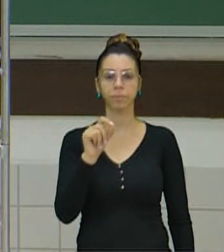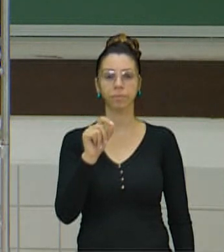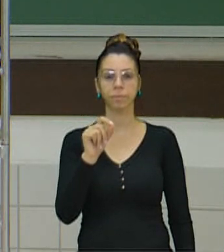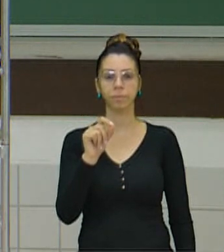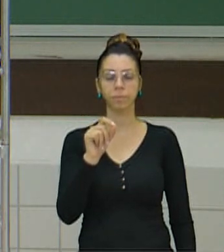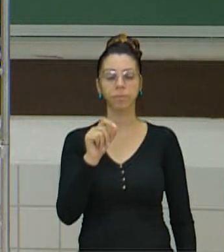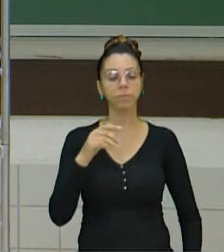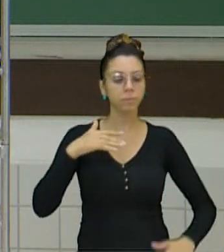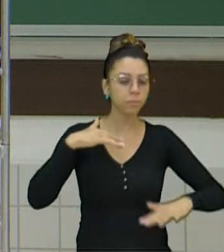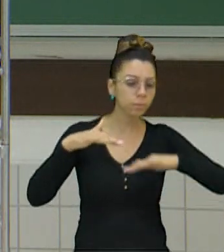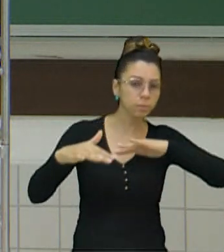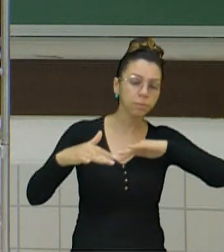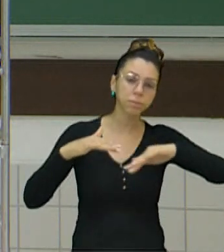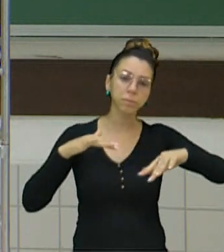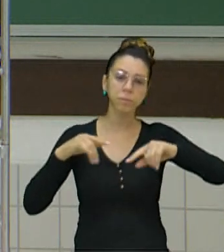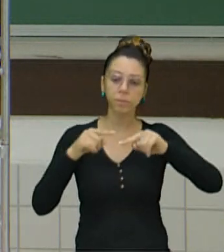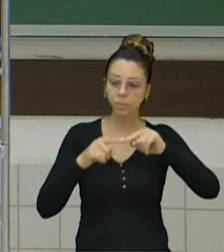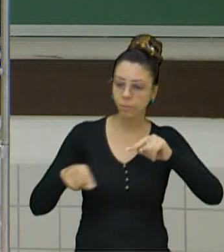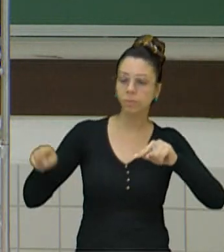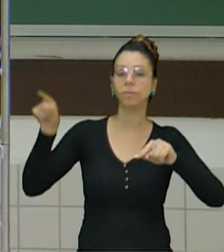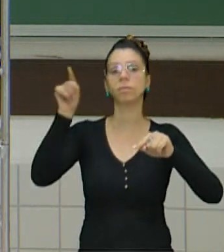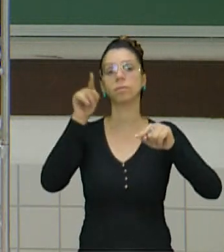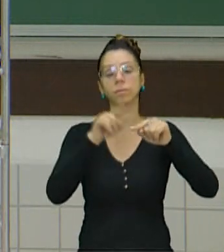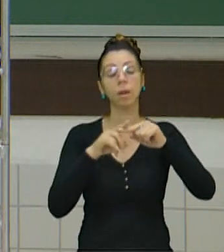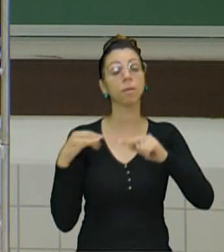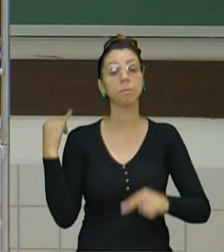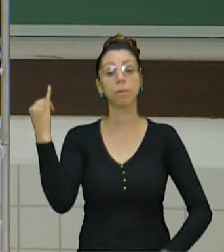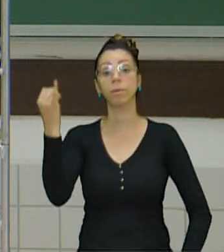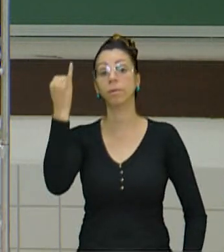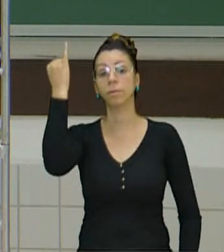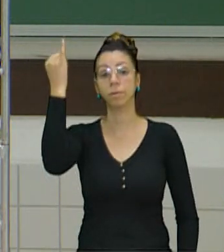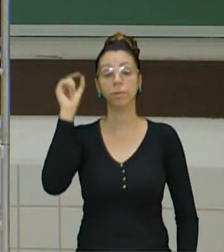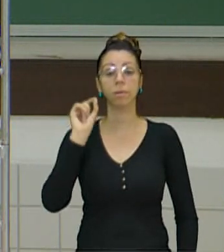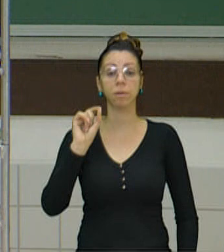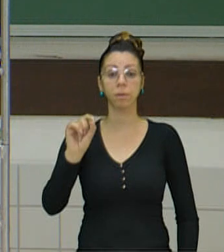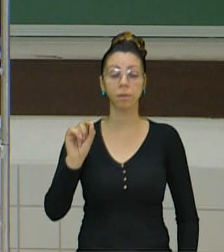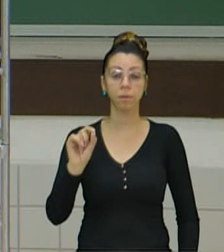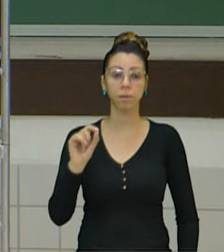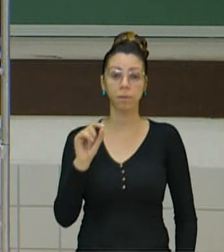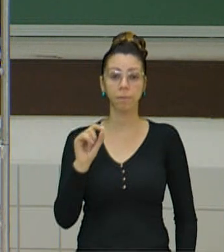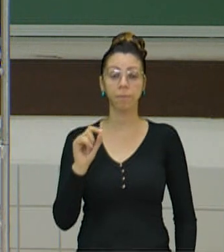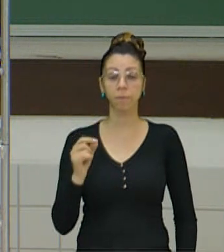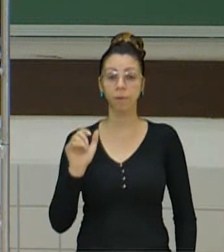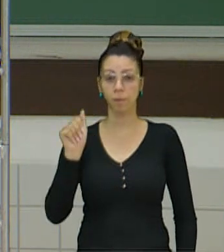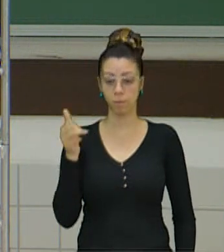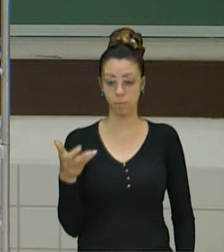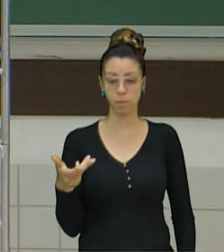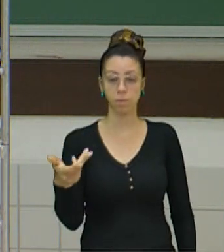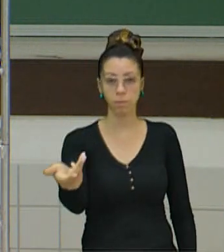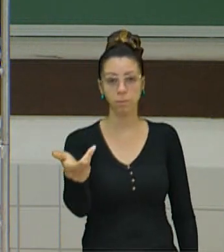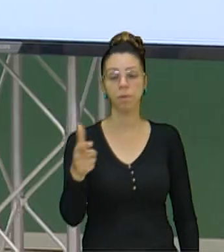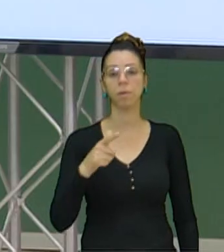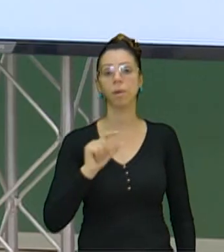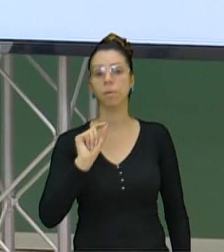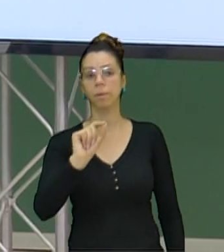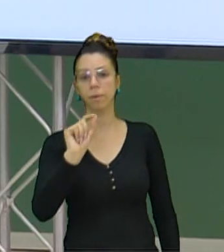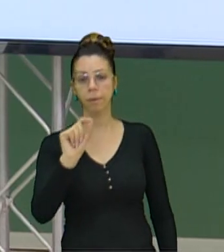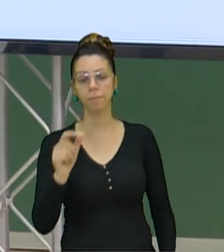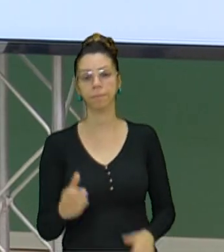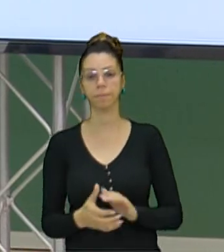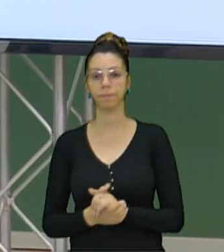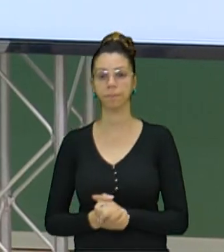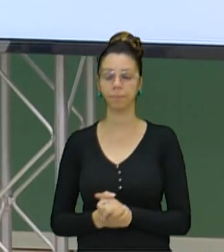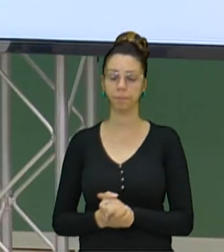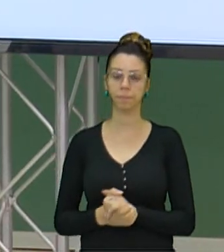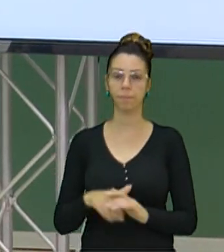de movimentos circulares e tudo mais, é muito importante a gente falar sobre a questão da aceleração. Nós temos o seguinte,